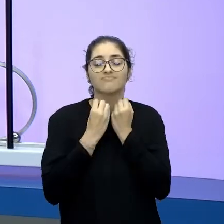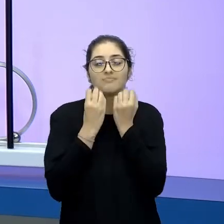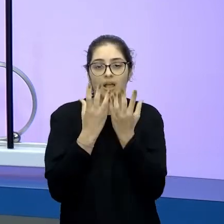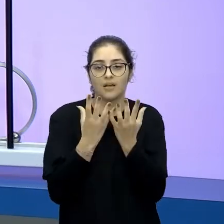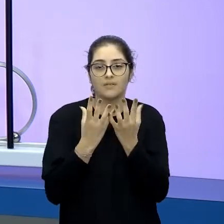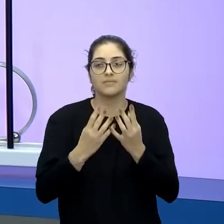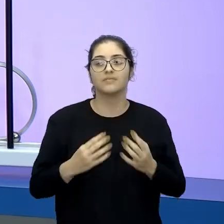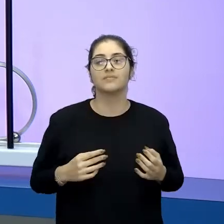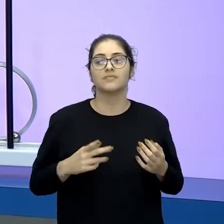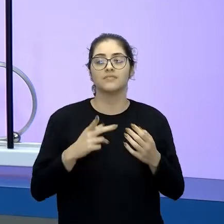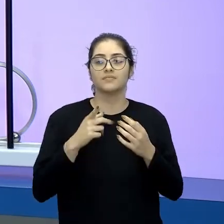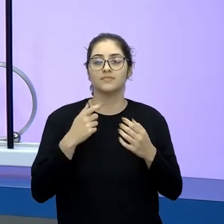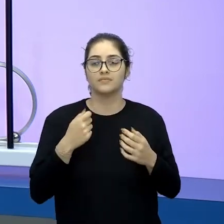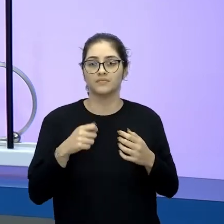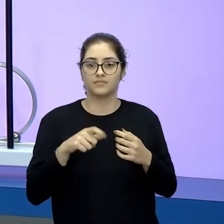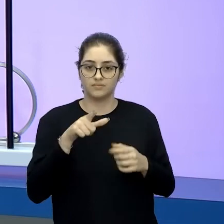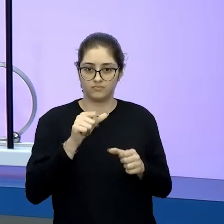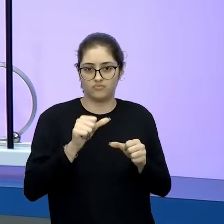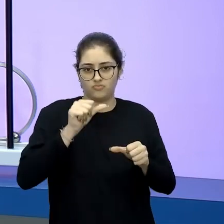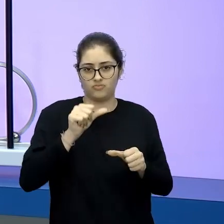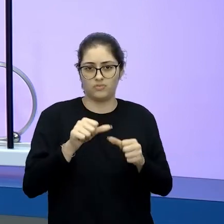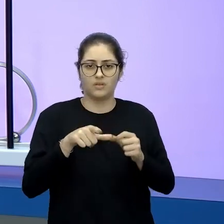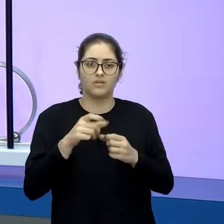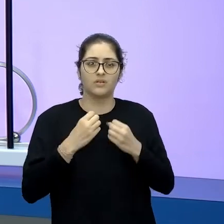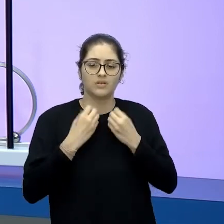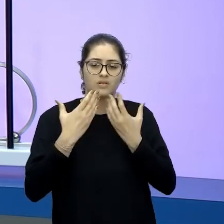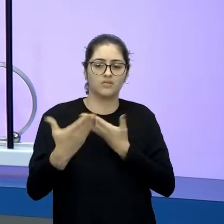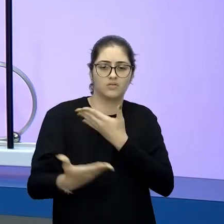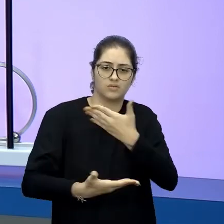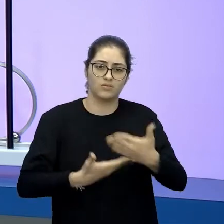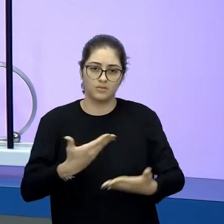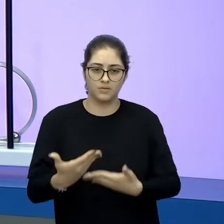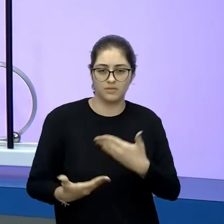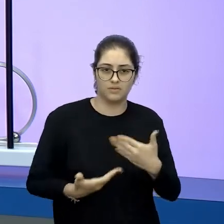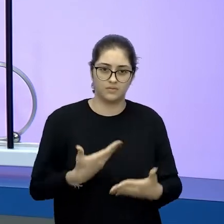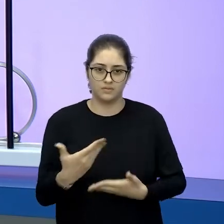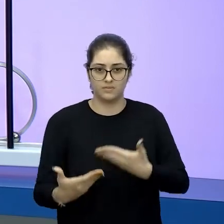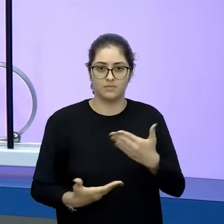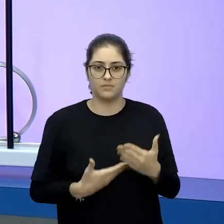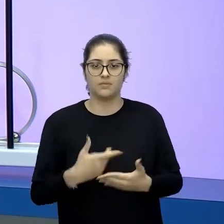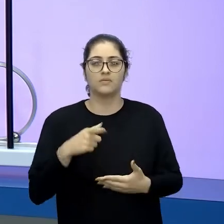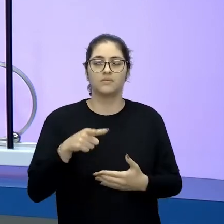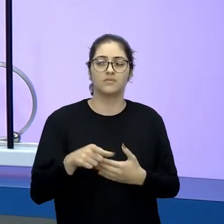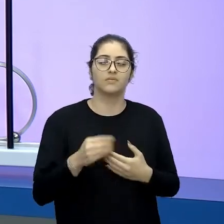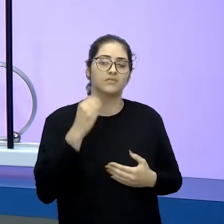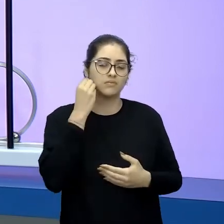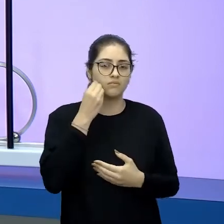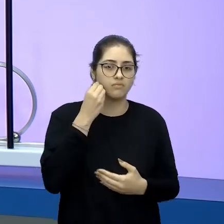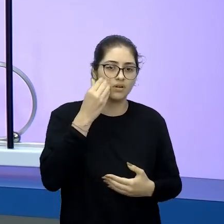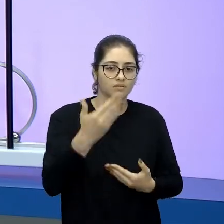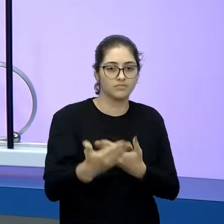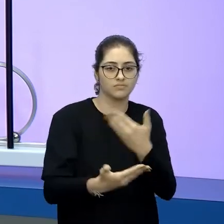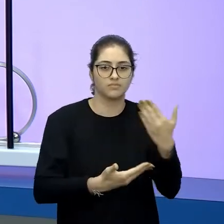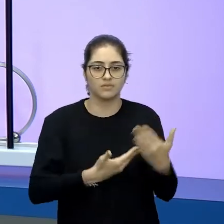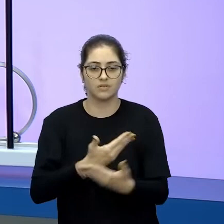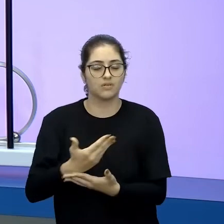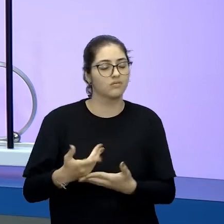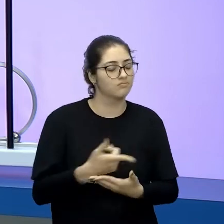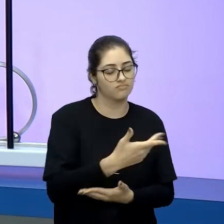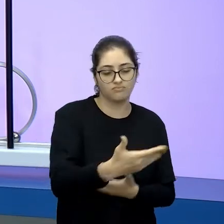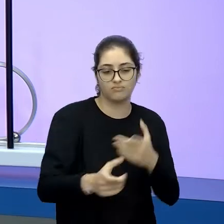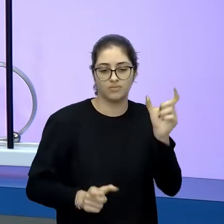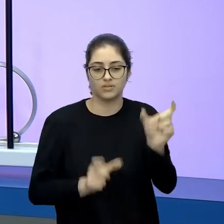a gente automaticamente troca. Então, a Proilana traz as experiências dela, eu coloco as minhas, vocês colocam as de